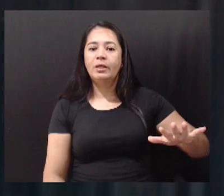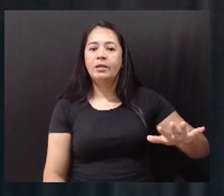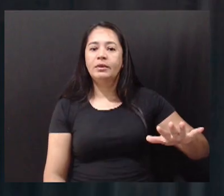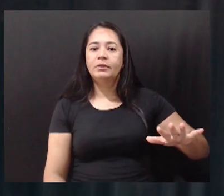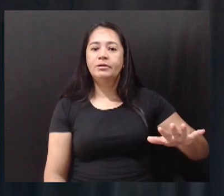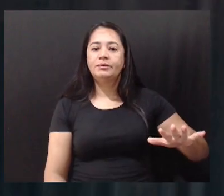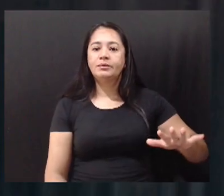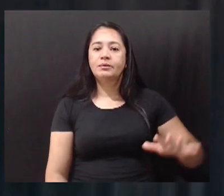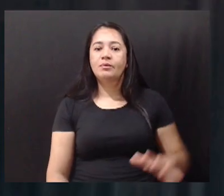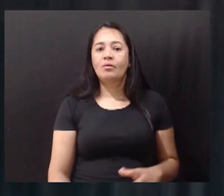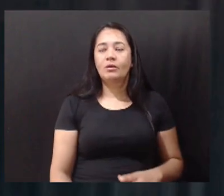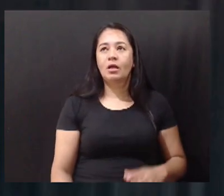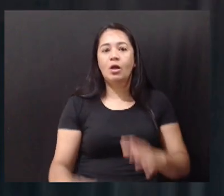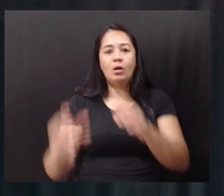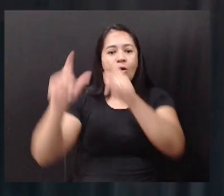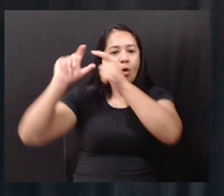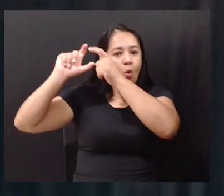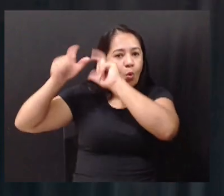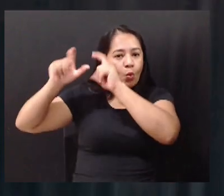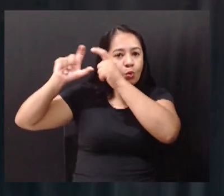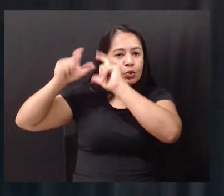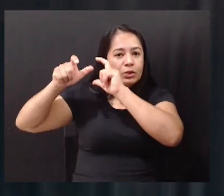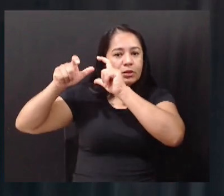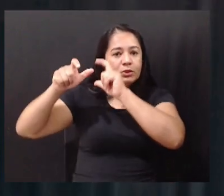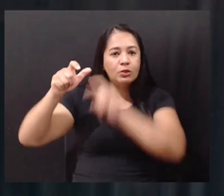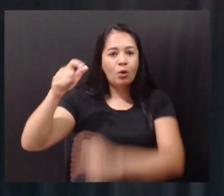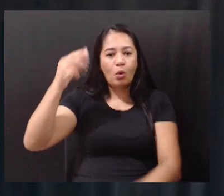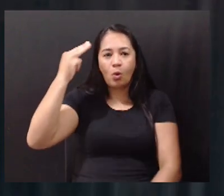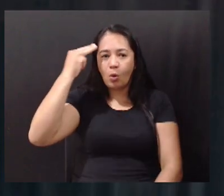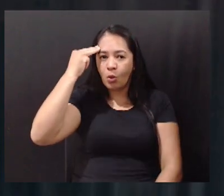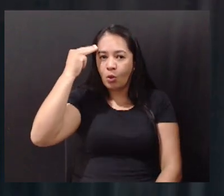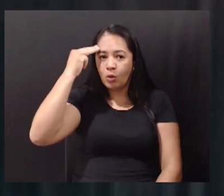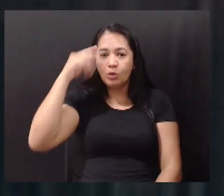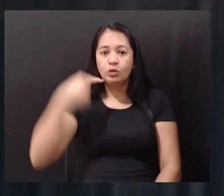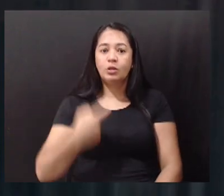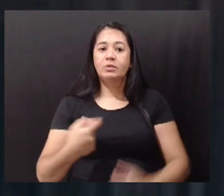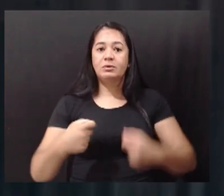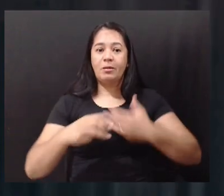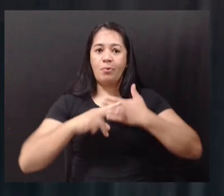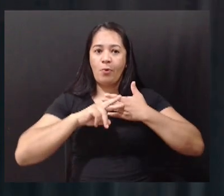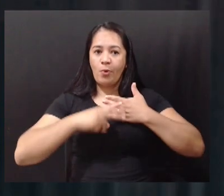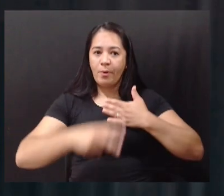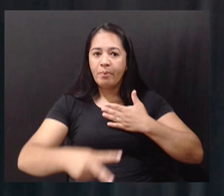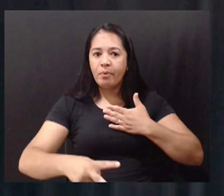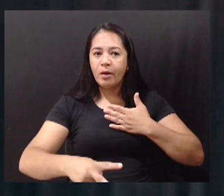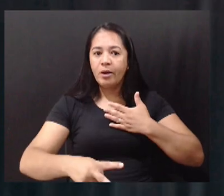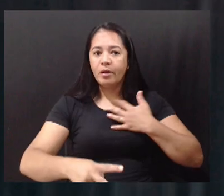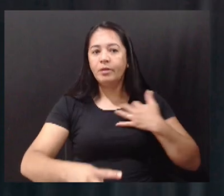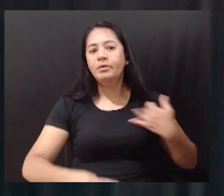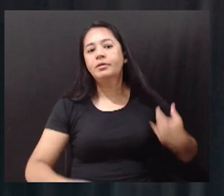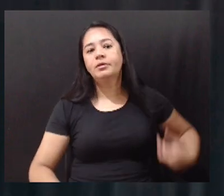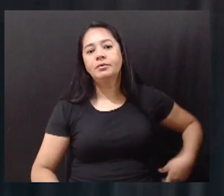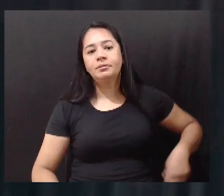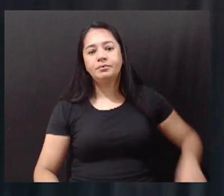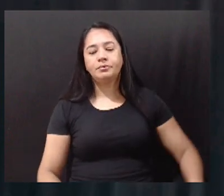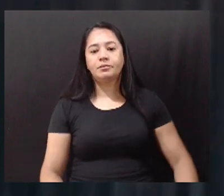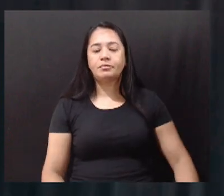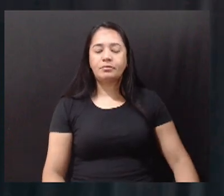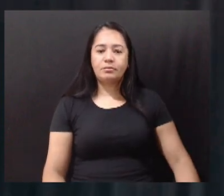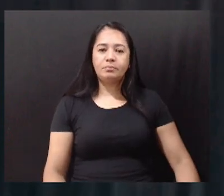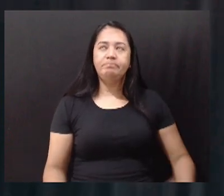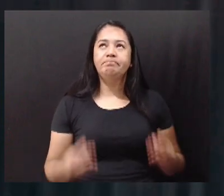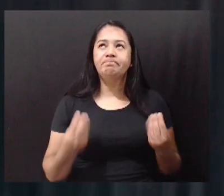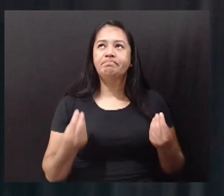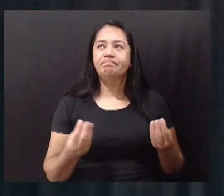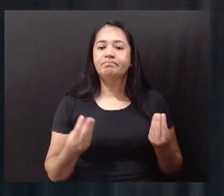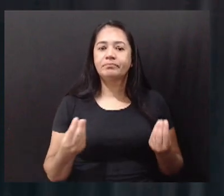transtorno mental, realmente, a gente precisa de um impacto que tenha a